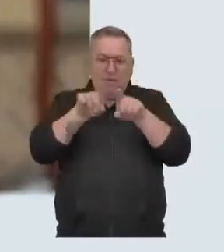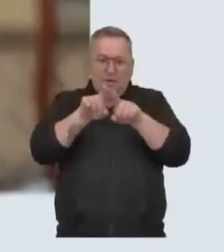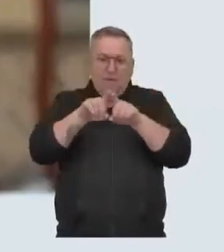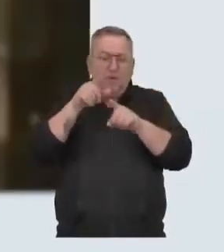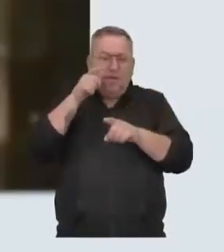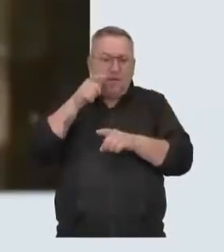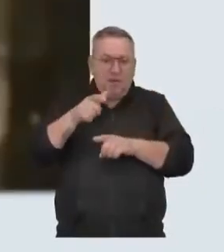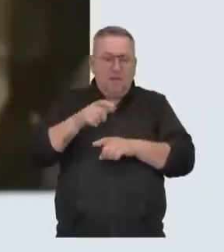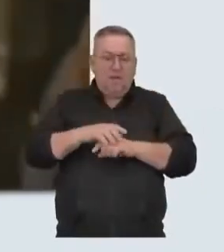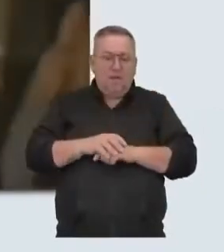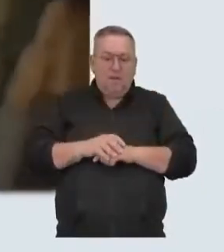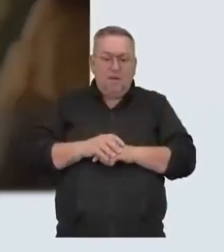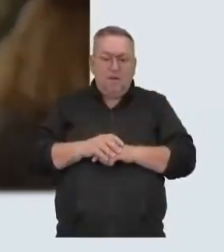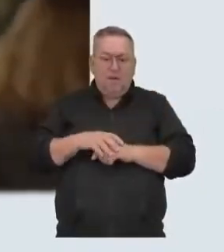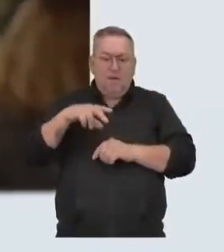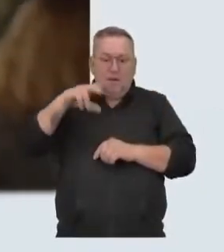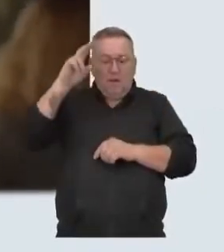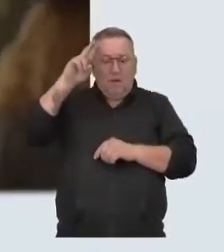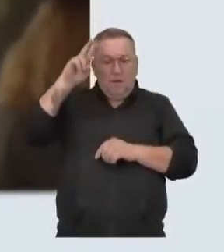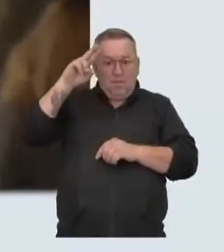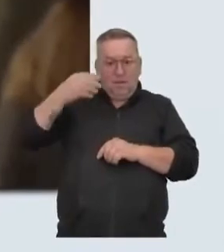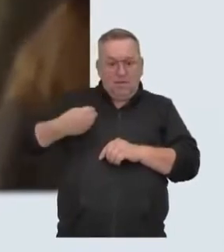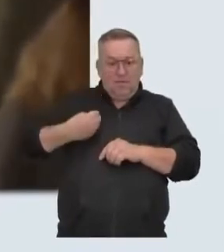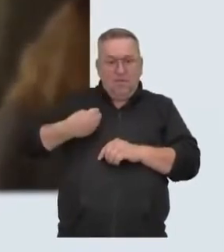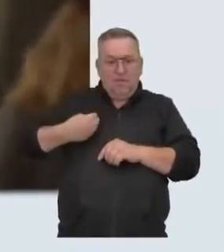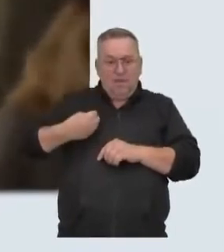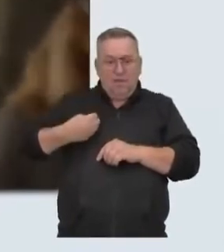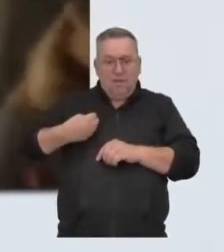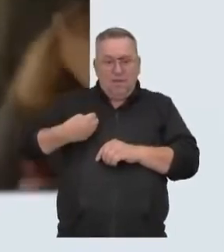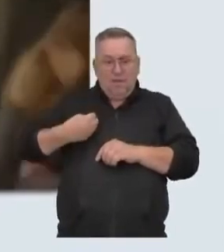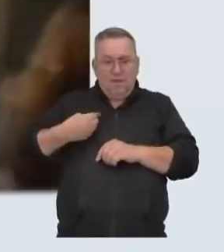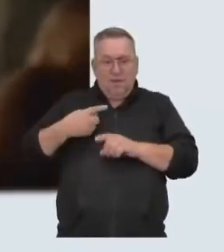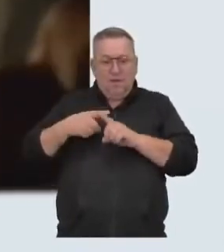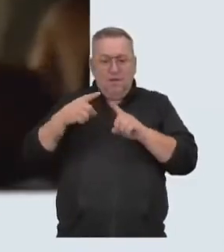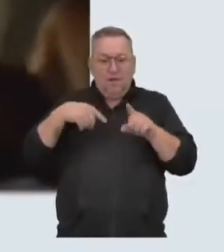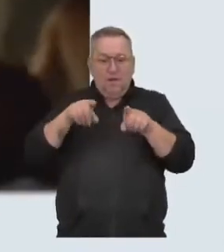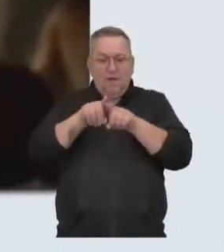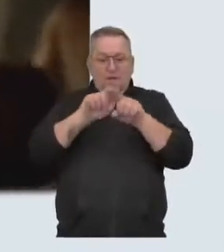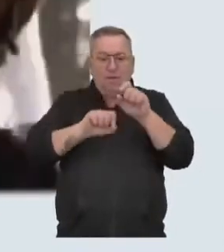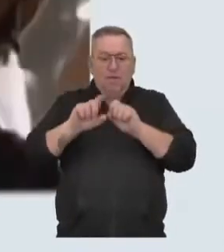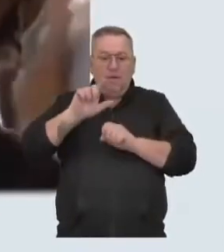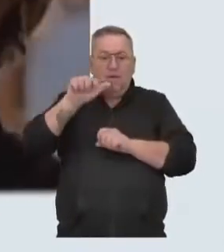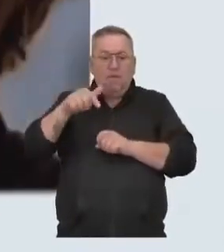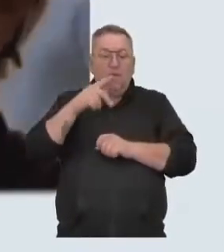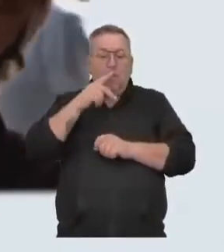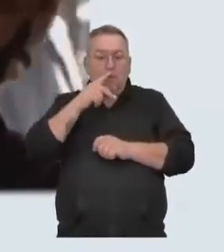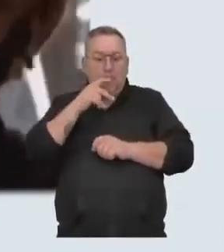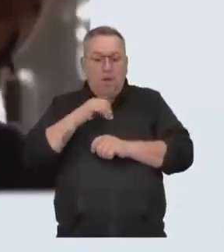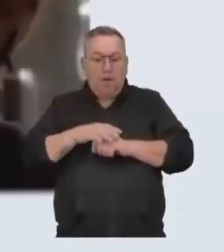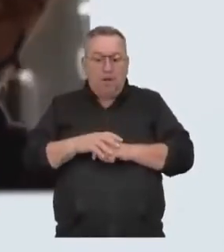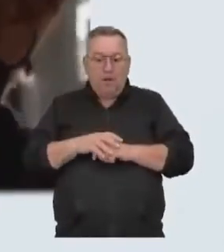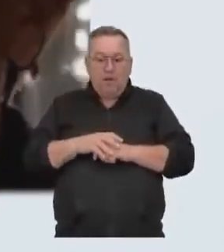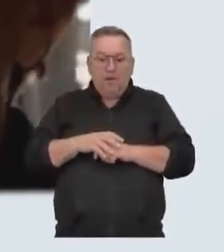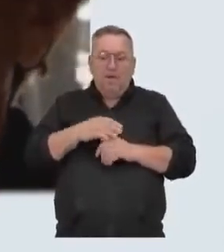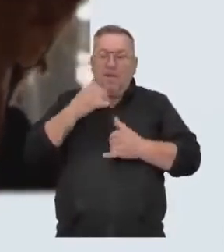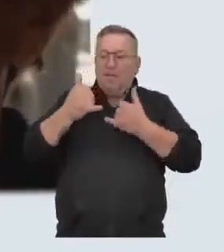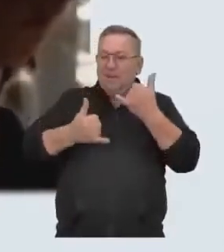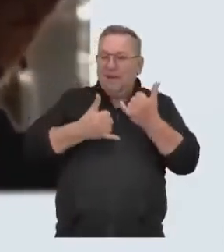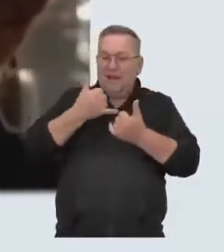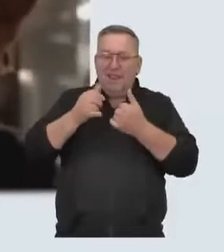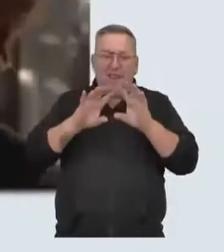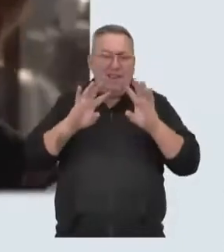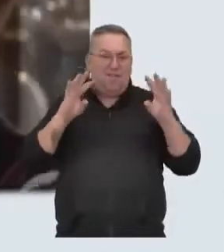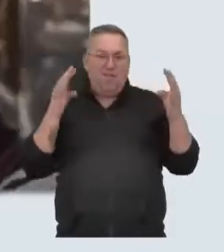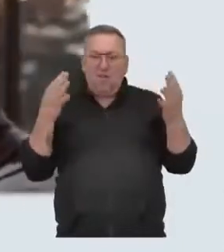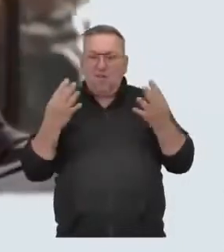lembranças também, né? Minha primeira lembrança de vida era jogando bolinha de gude com o meu pai. Era uma brincadeira de roda que